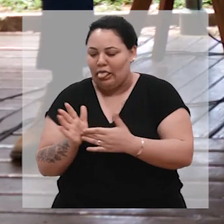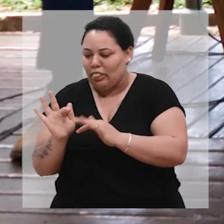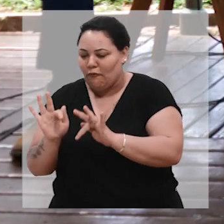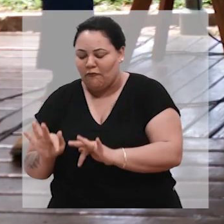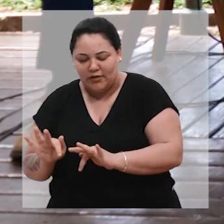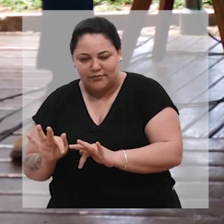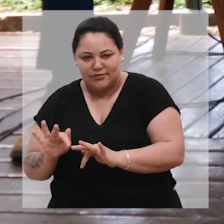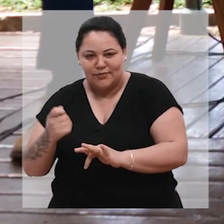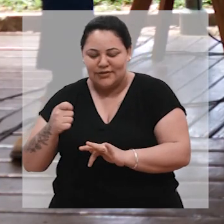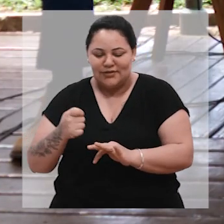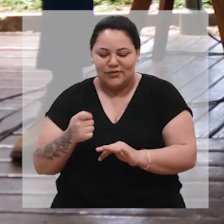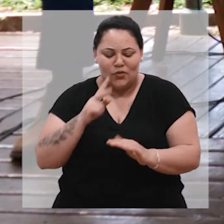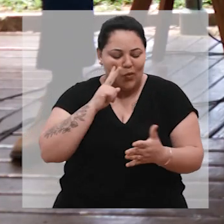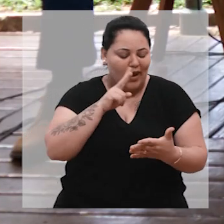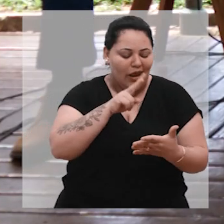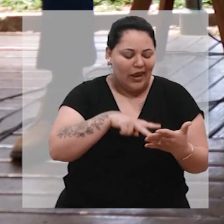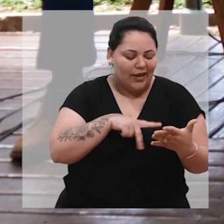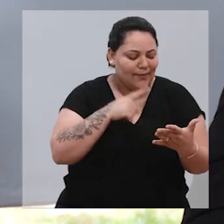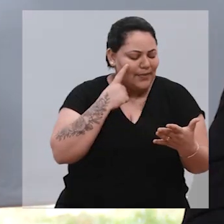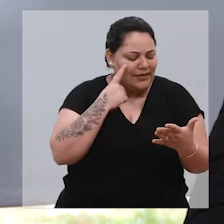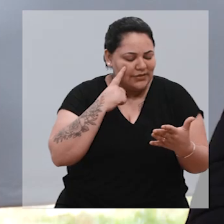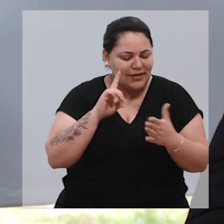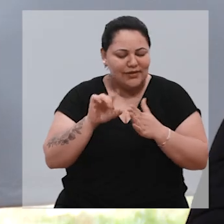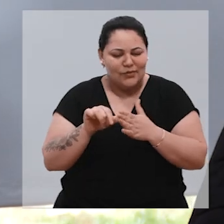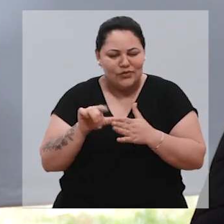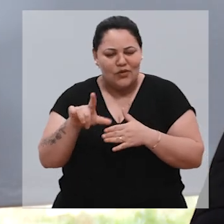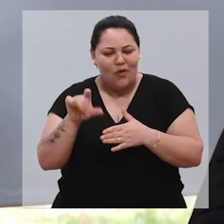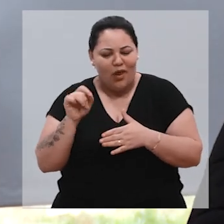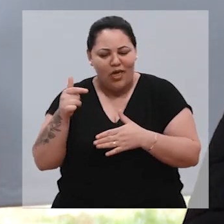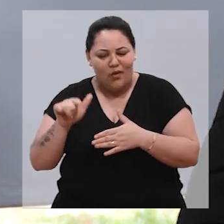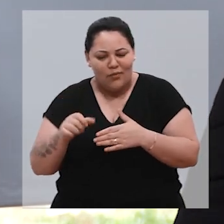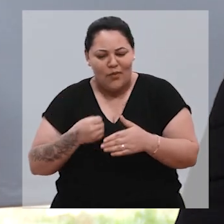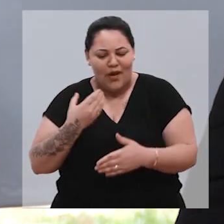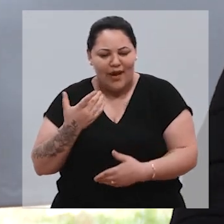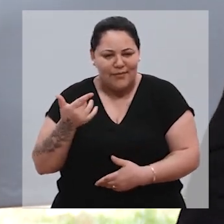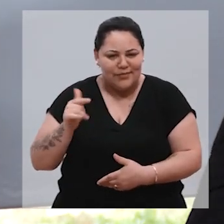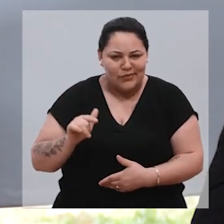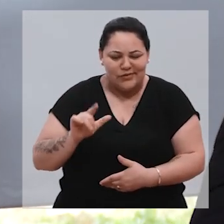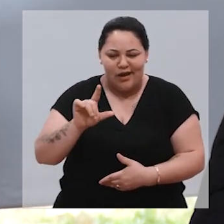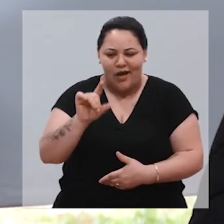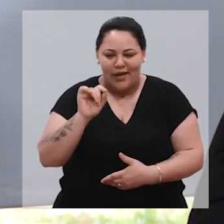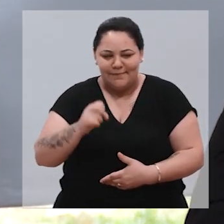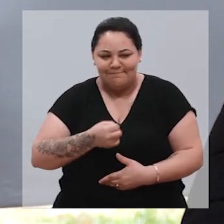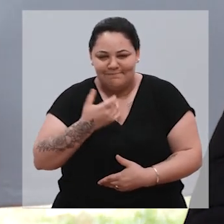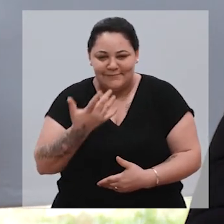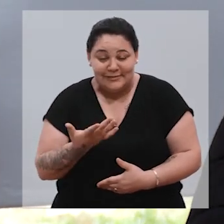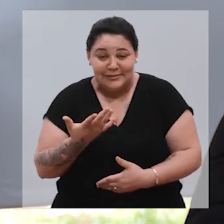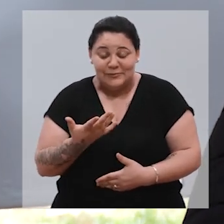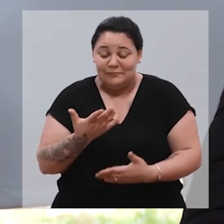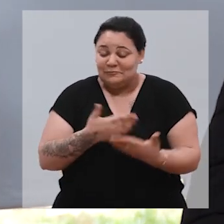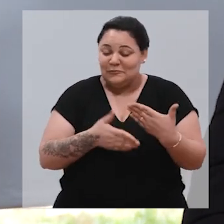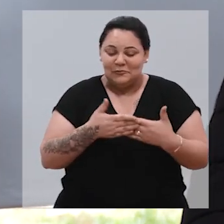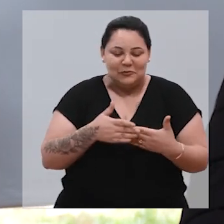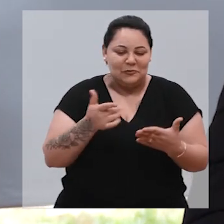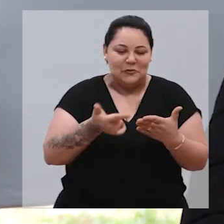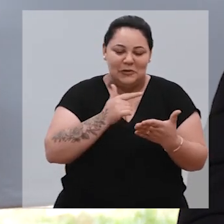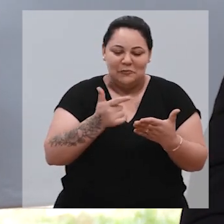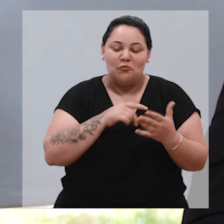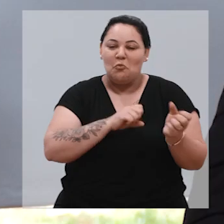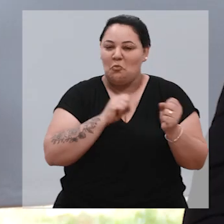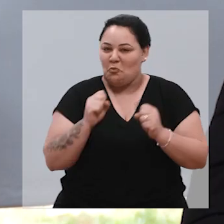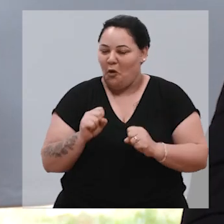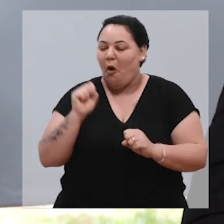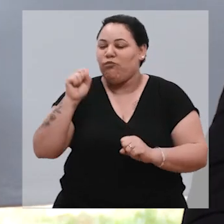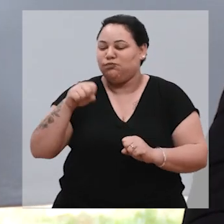livro que tu começa do começo ao fim. Tu lê uma, tu reflete sobre aquilo, depois tu volta, tu lê outra poesia. Então, os livros dela,